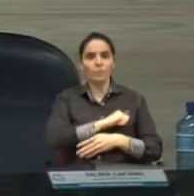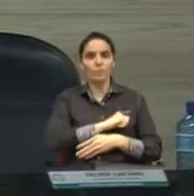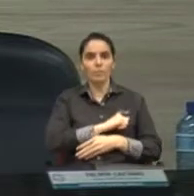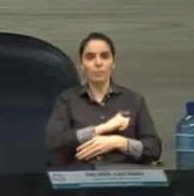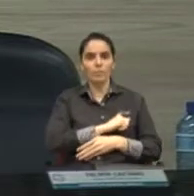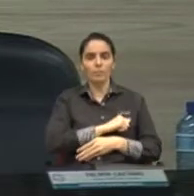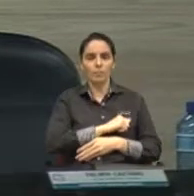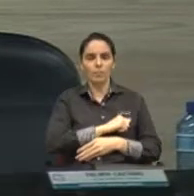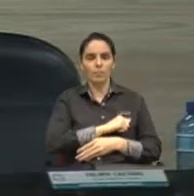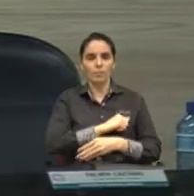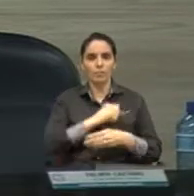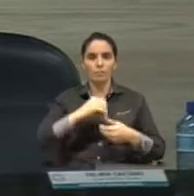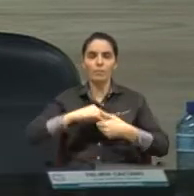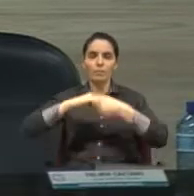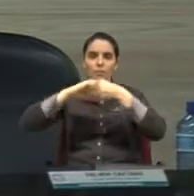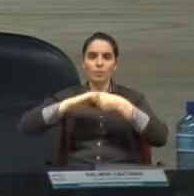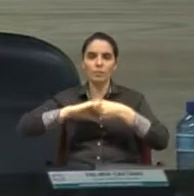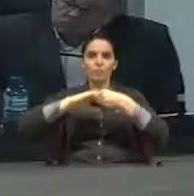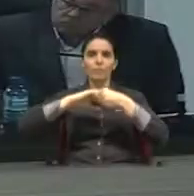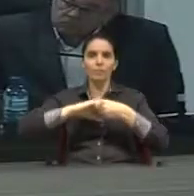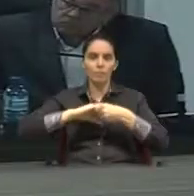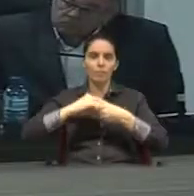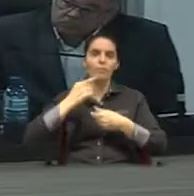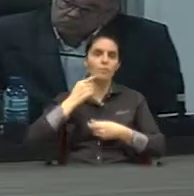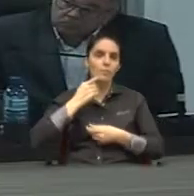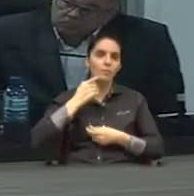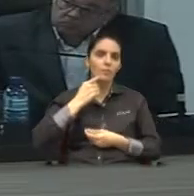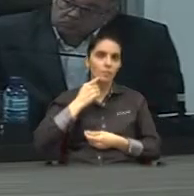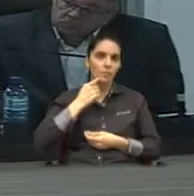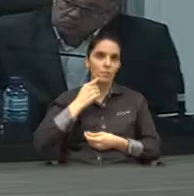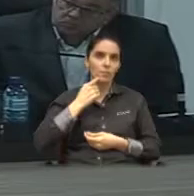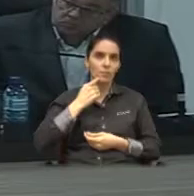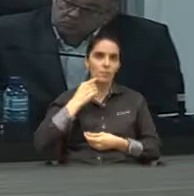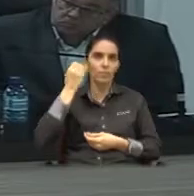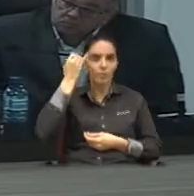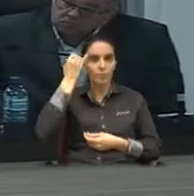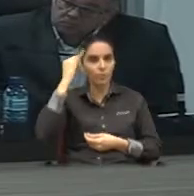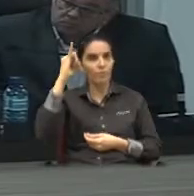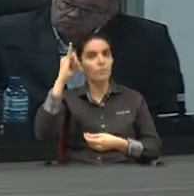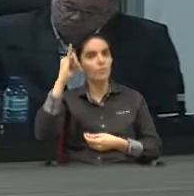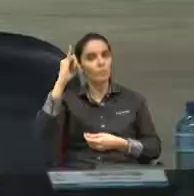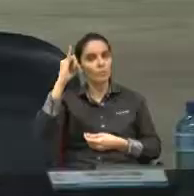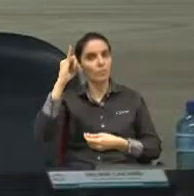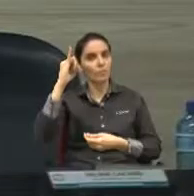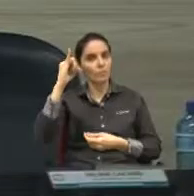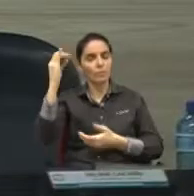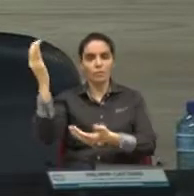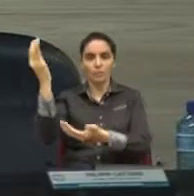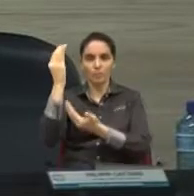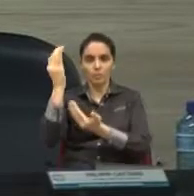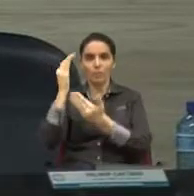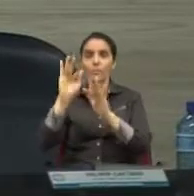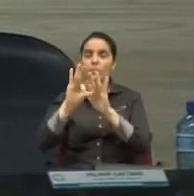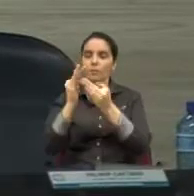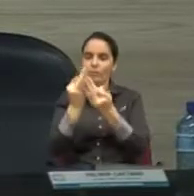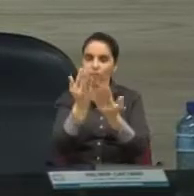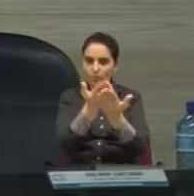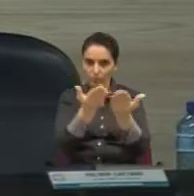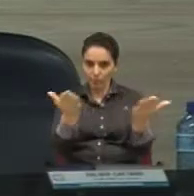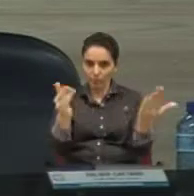e parabéns ao Cleiton, que também de forma inteligente está honrando a família de vocês, um